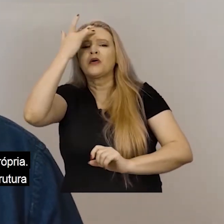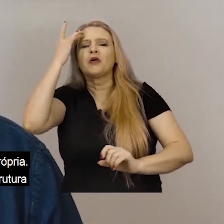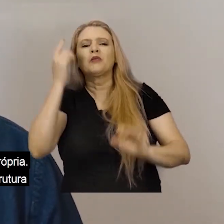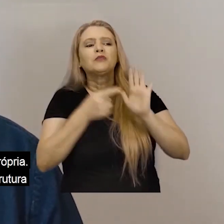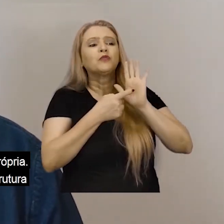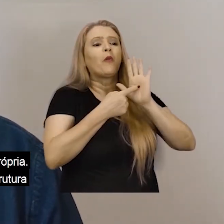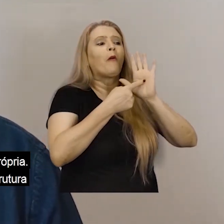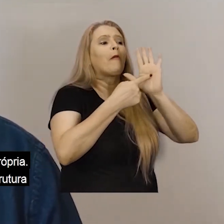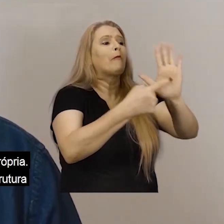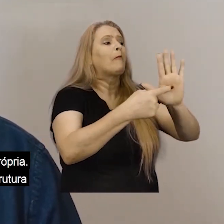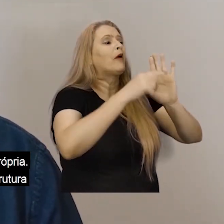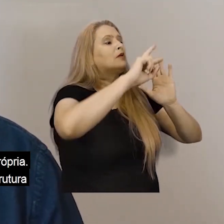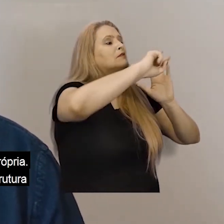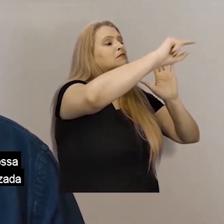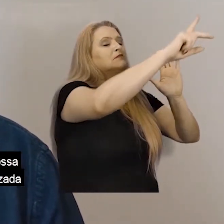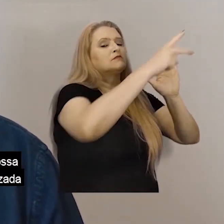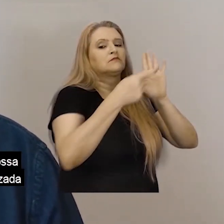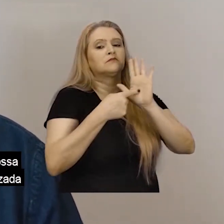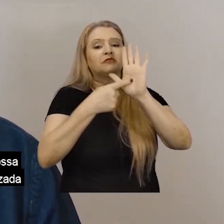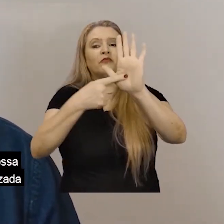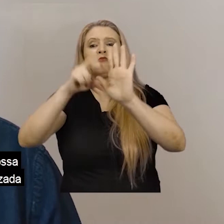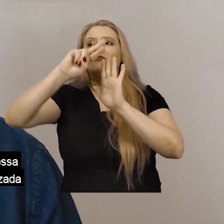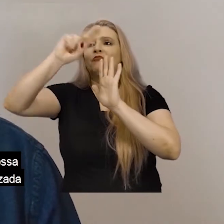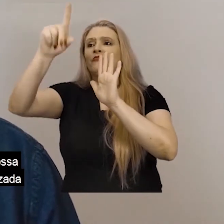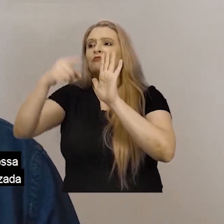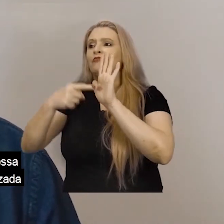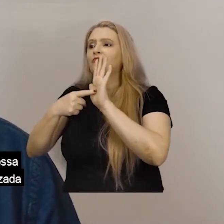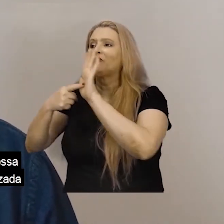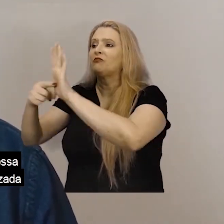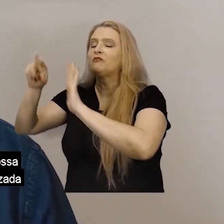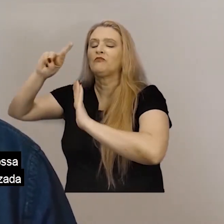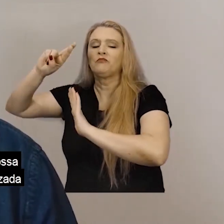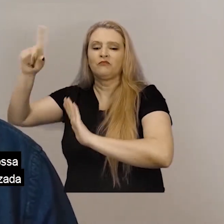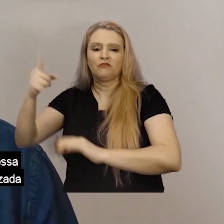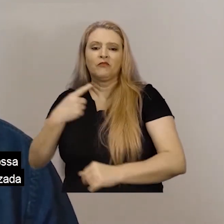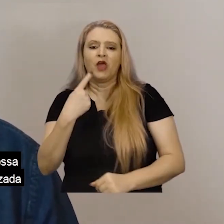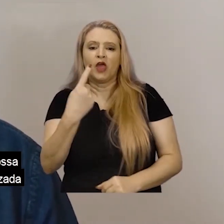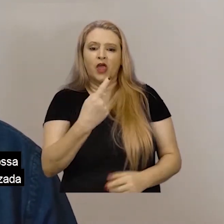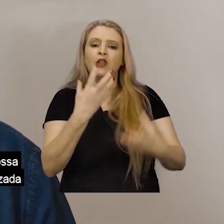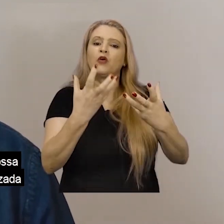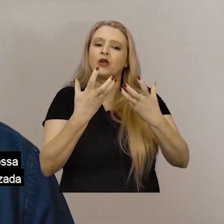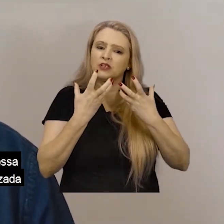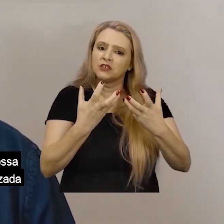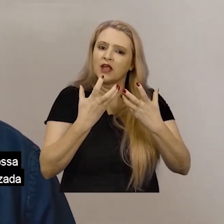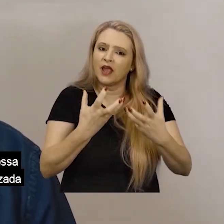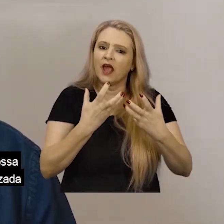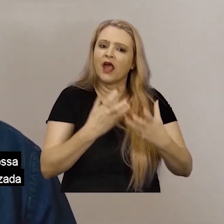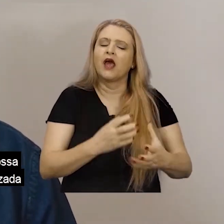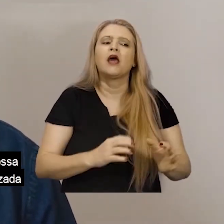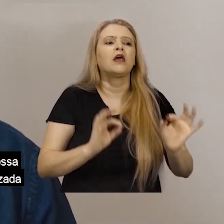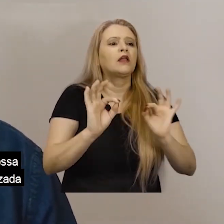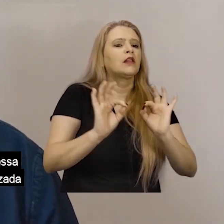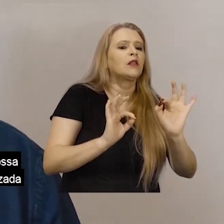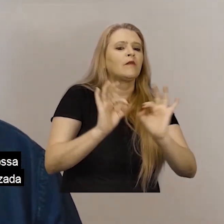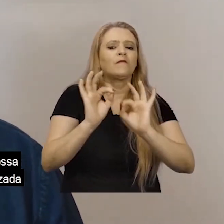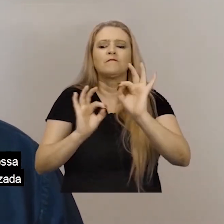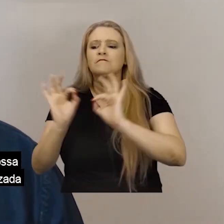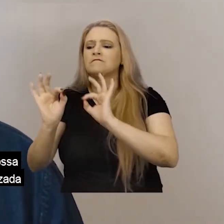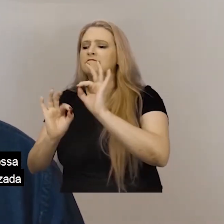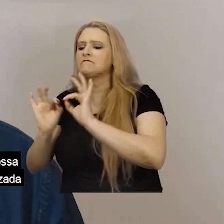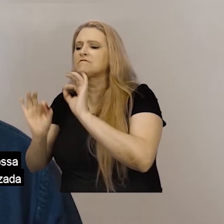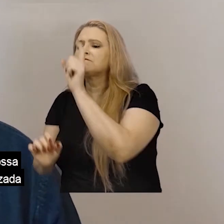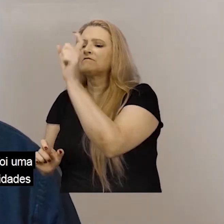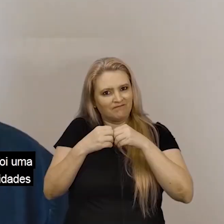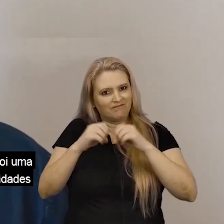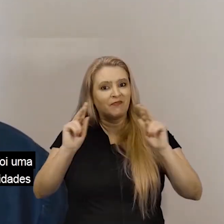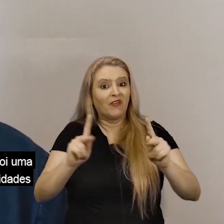busca é de formar uma estrutura que seja cada vez mais maleável e que possa receber essas pessoas da forma individualizada que